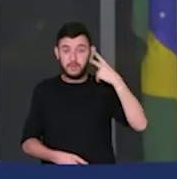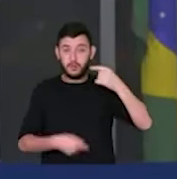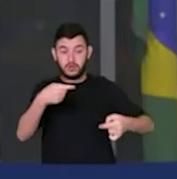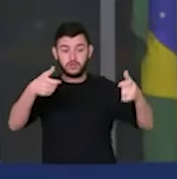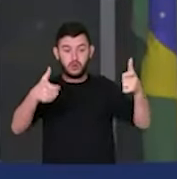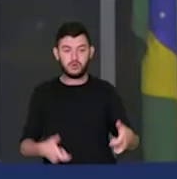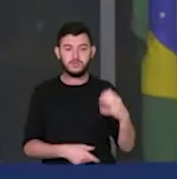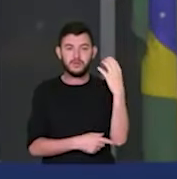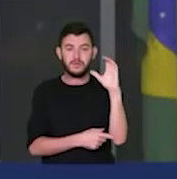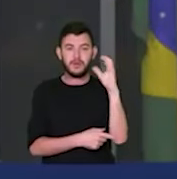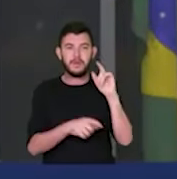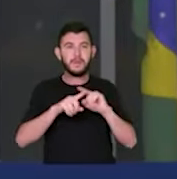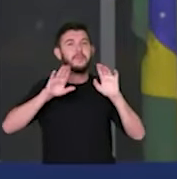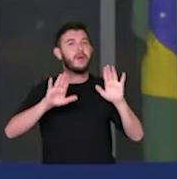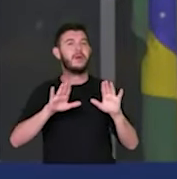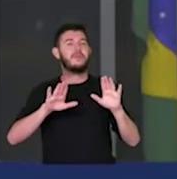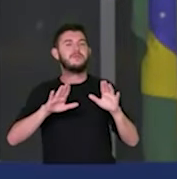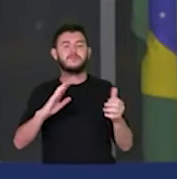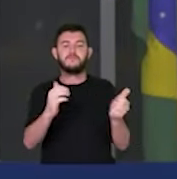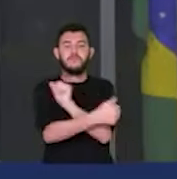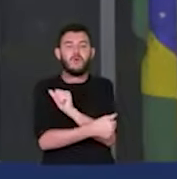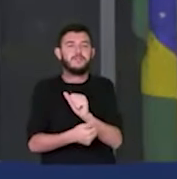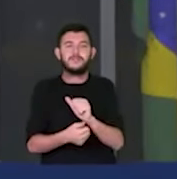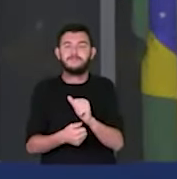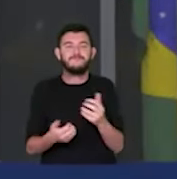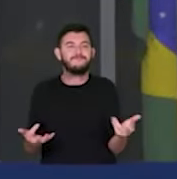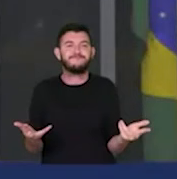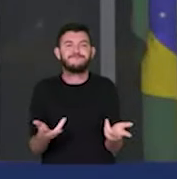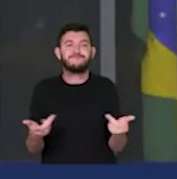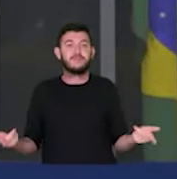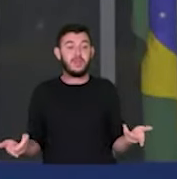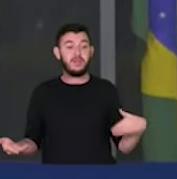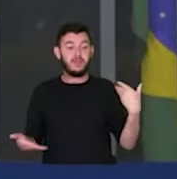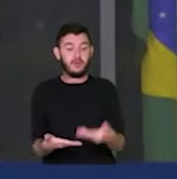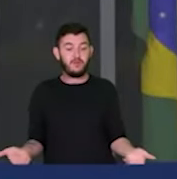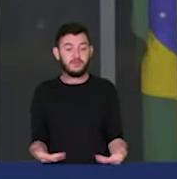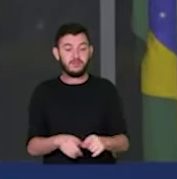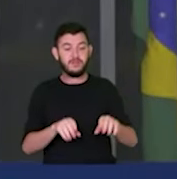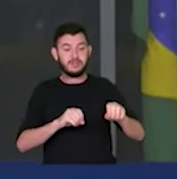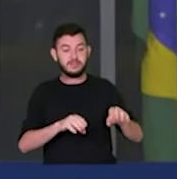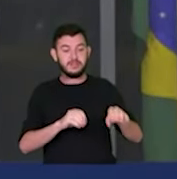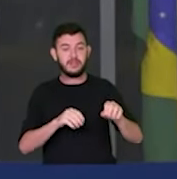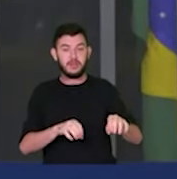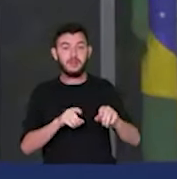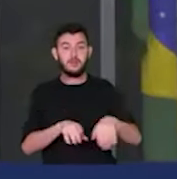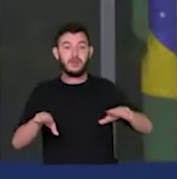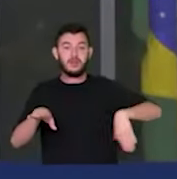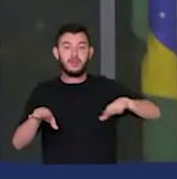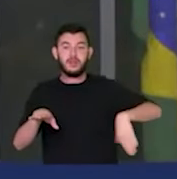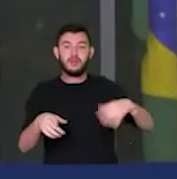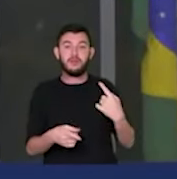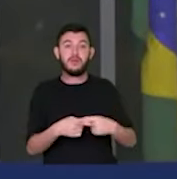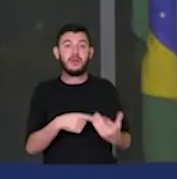o esporte tem essa magia. Eu até hoje eu dou treino de natação porque o treino de natação em Copacabana faz com que eu tenha um contato